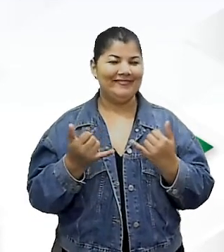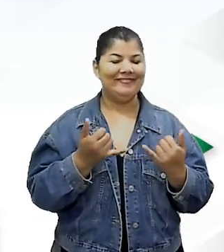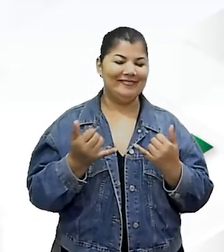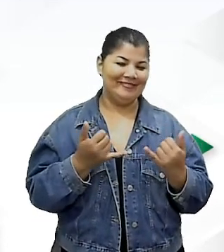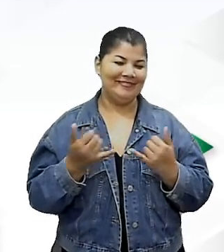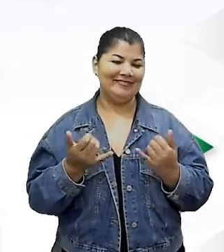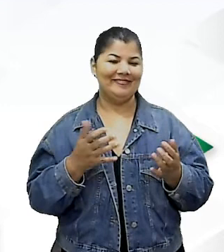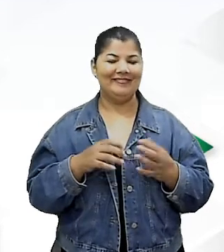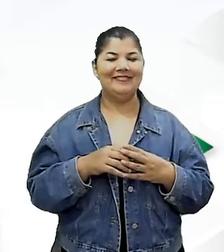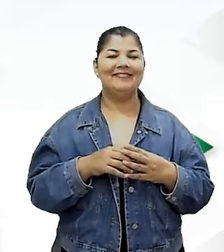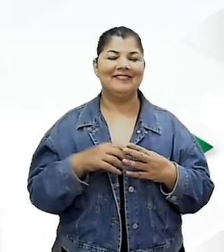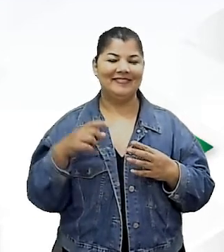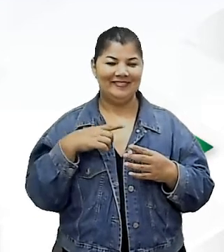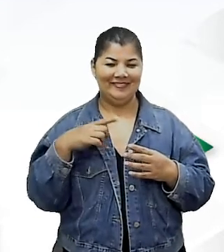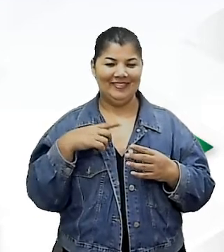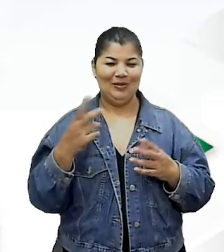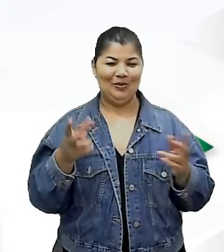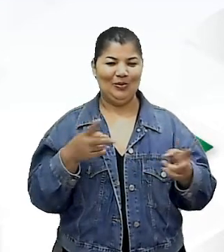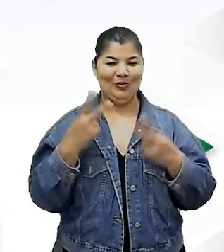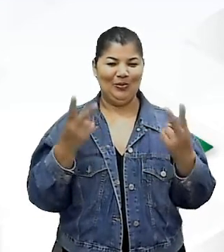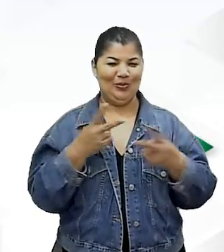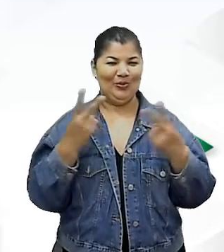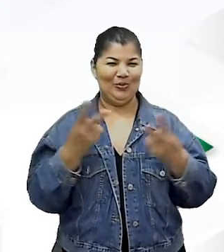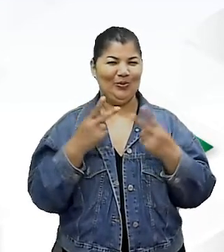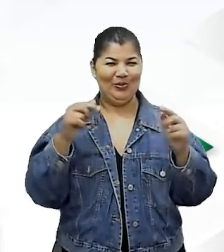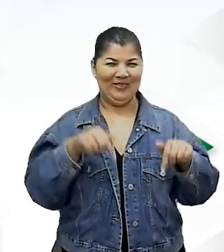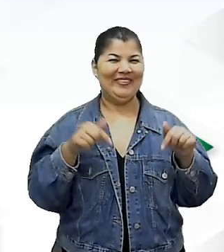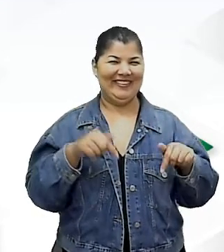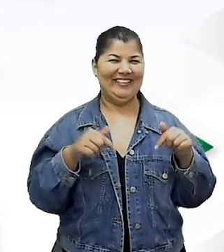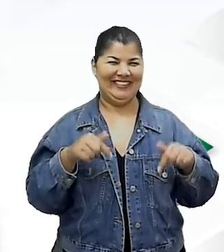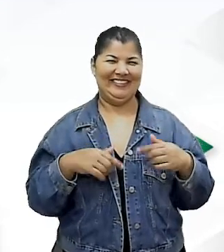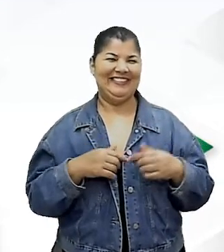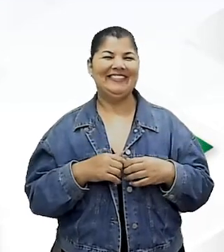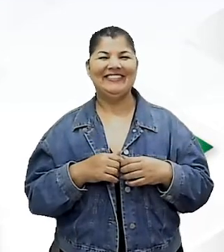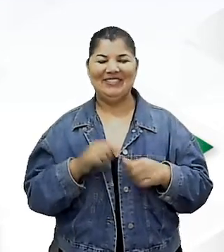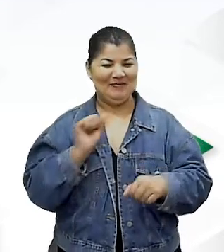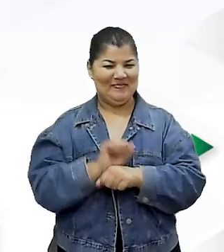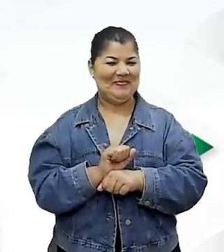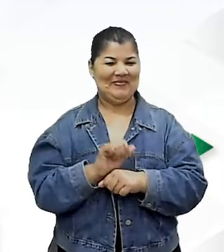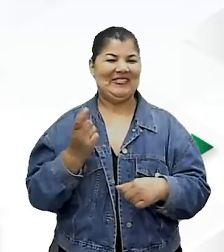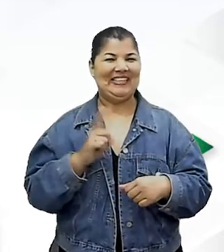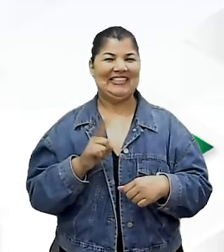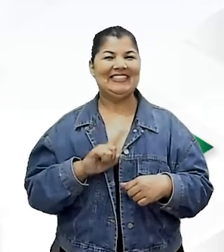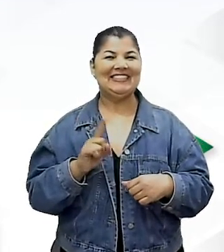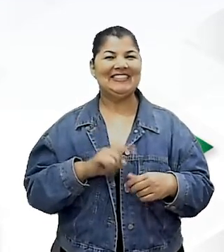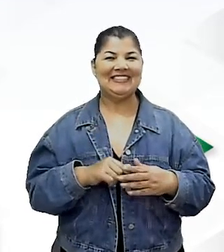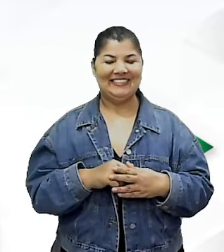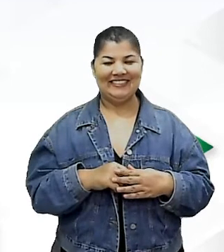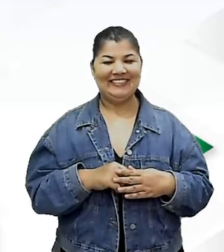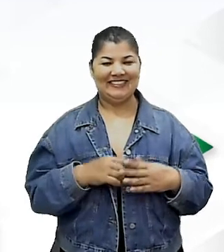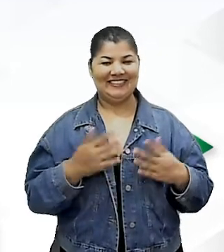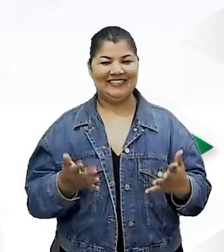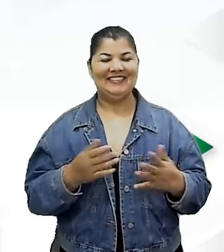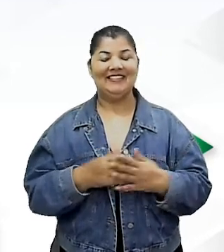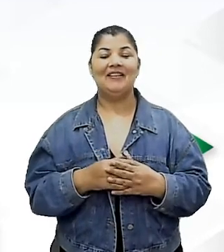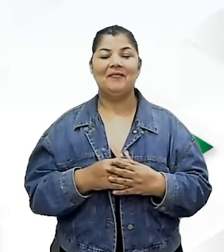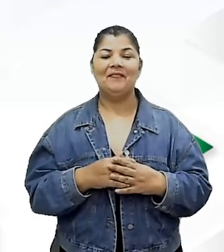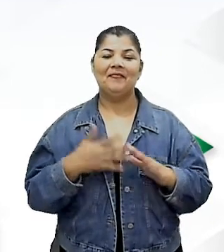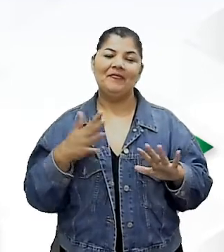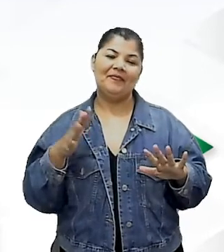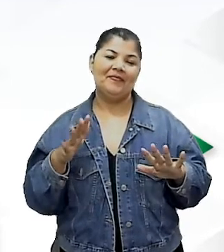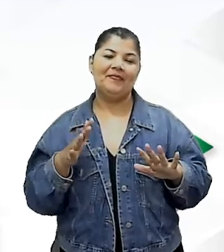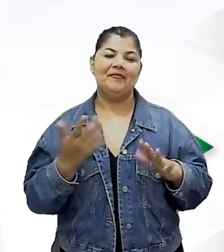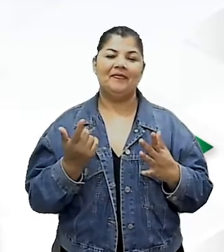para não, viu? Tá ventando aqui dentro do estúdio. Ela não para não. Brincadeira. Em uma média,